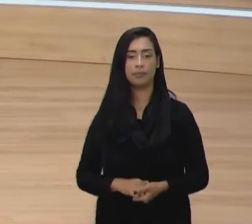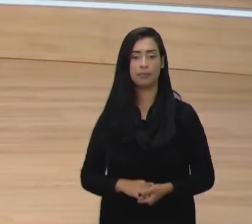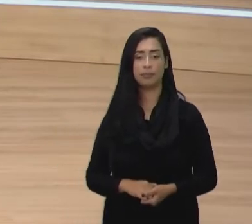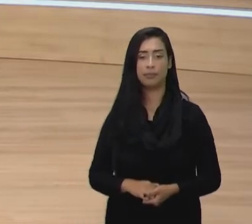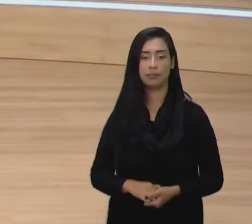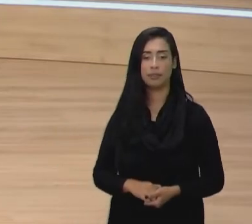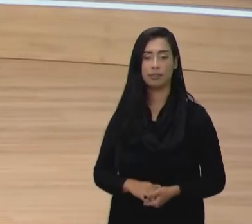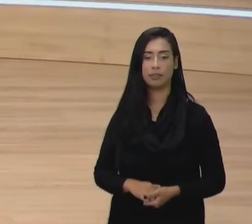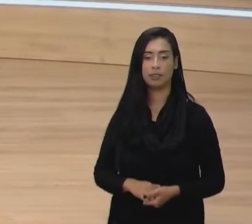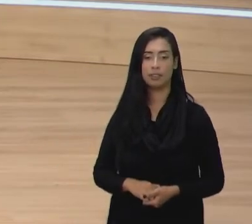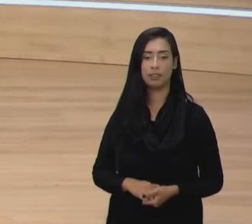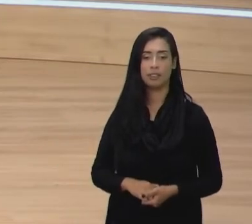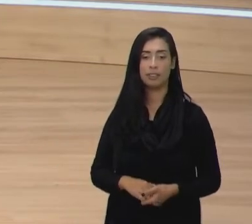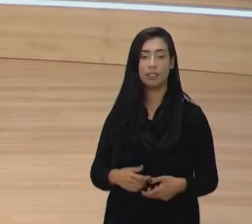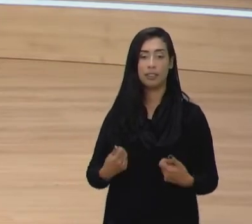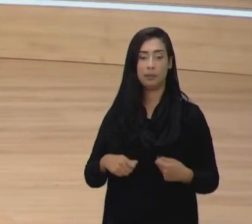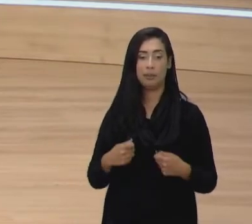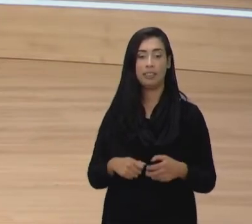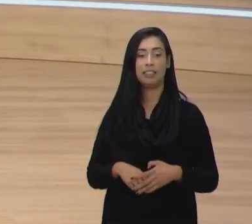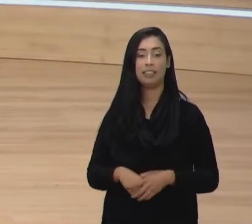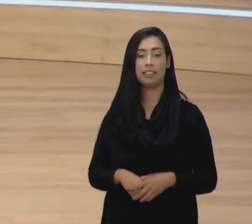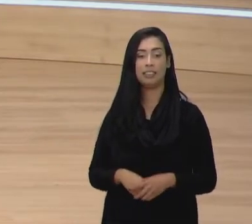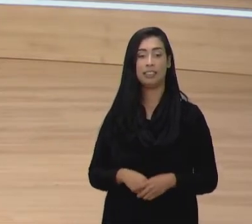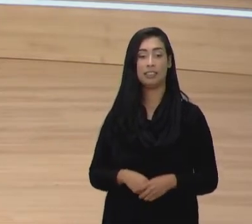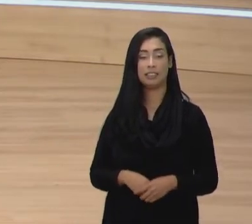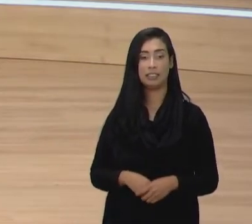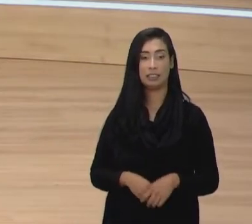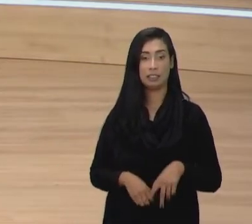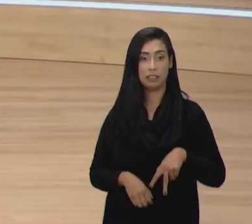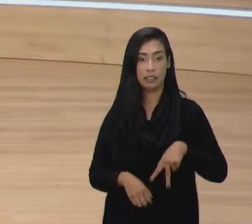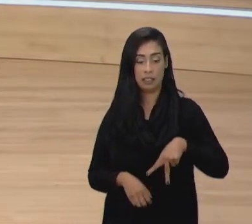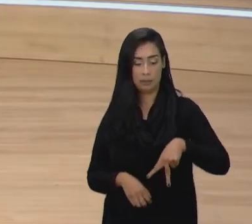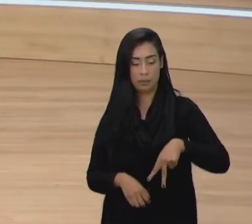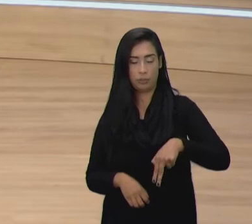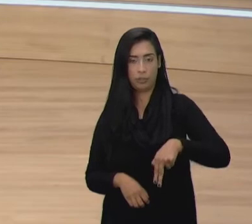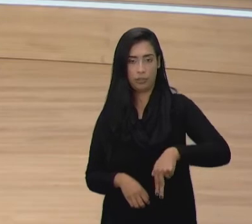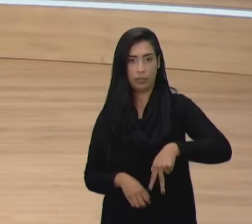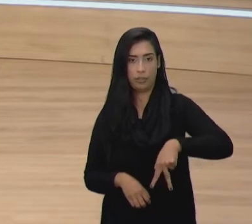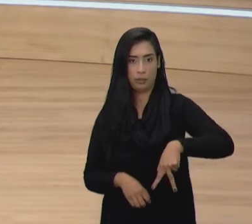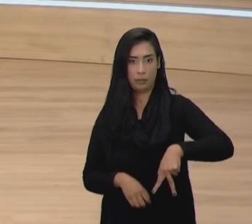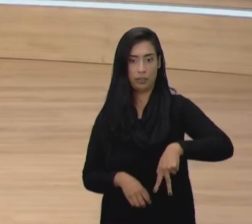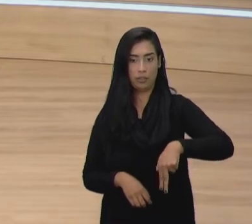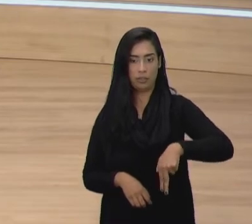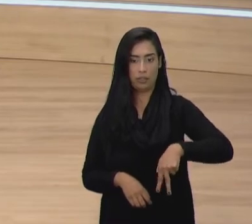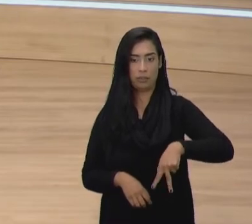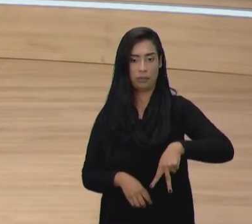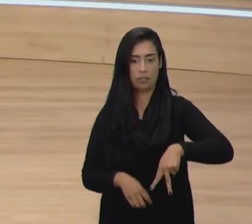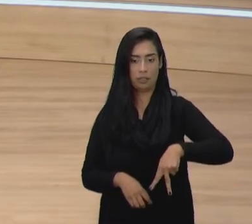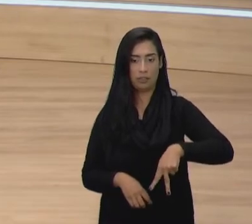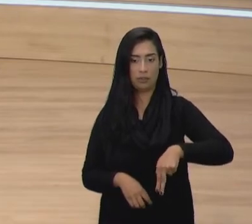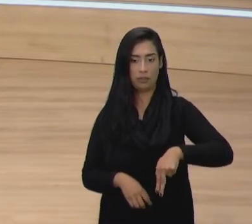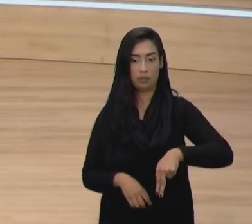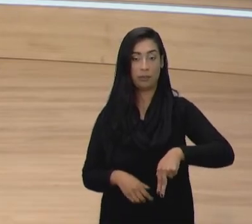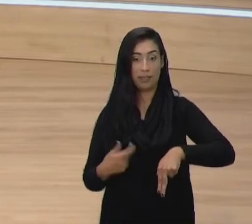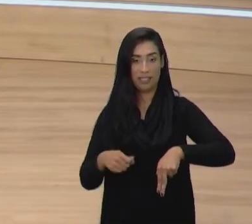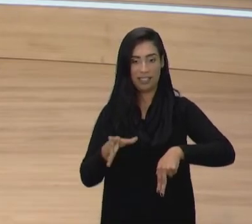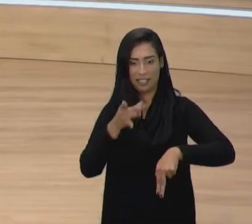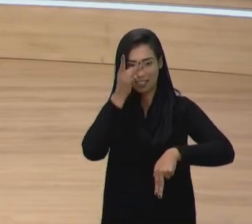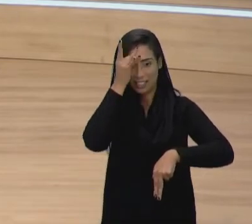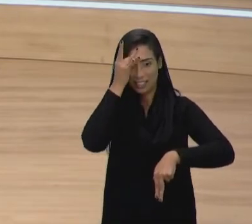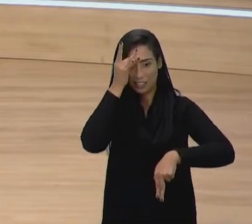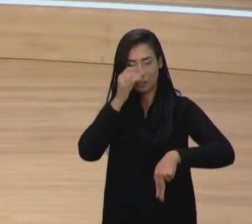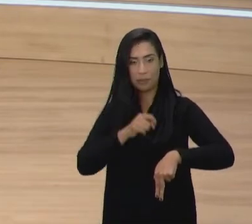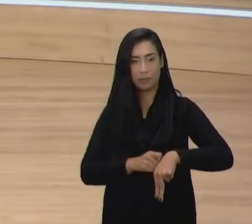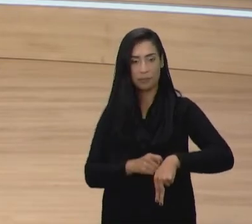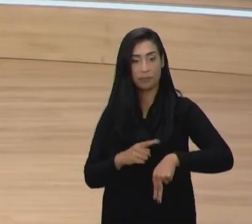vai abrir e juntar, abrir e juntar. E para nós vamos manter a pisada atrás e